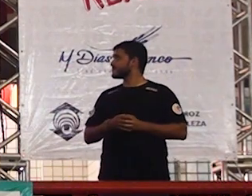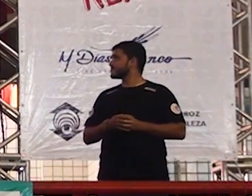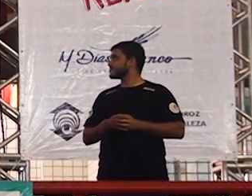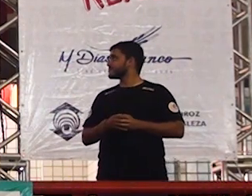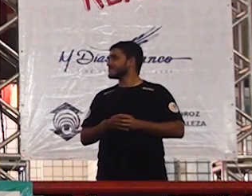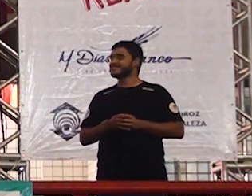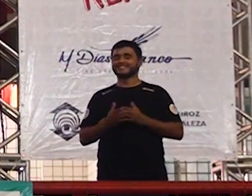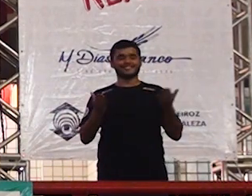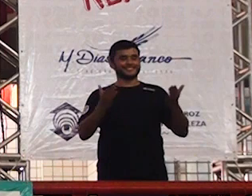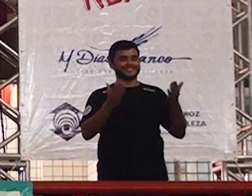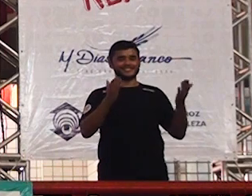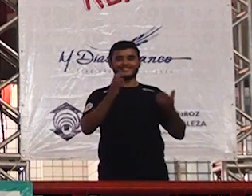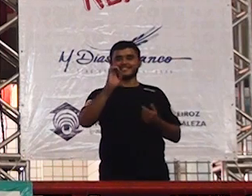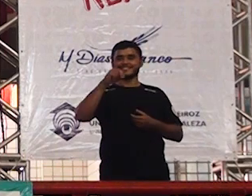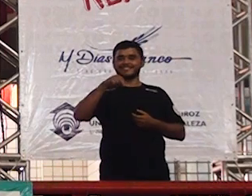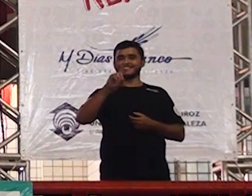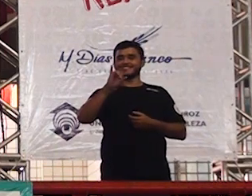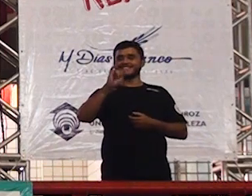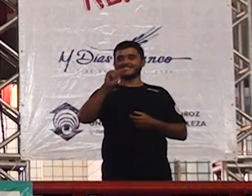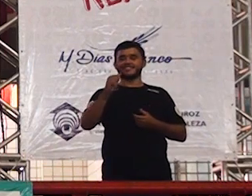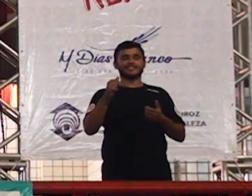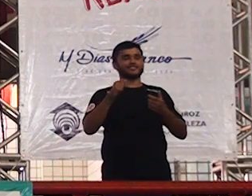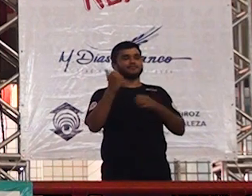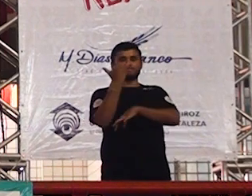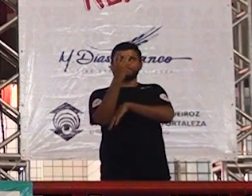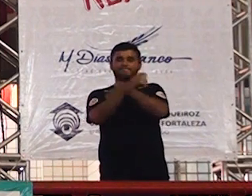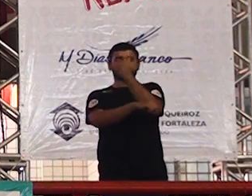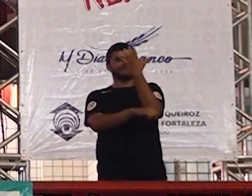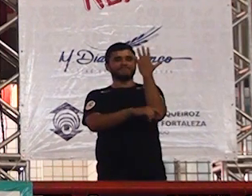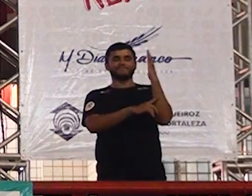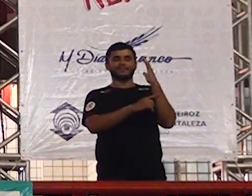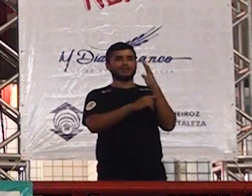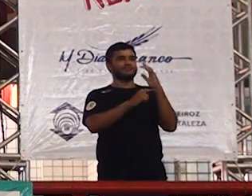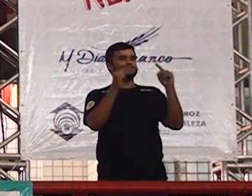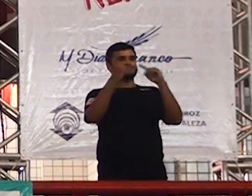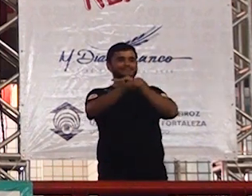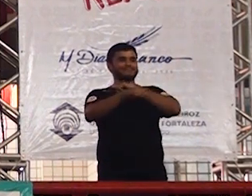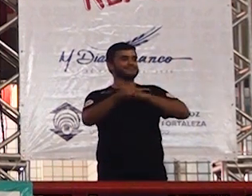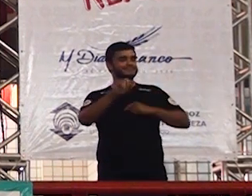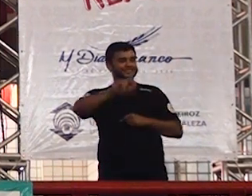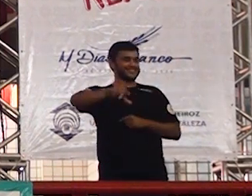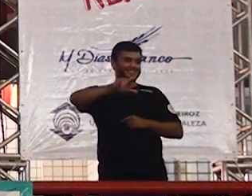é um filósofo, a natureza não é mais aquela.